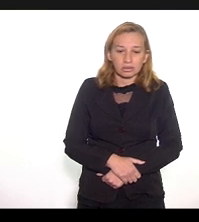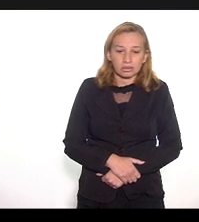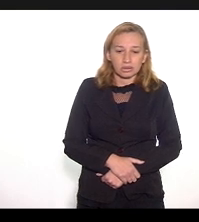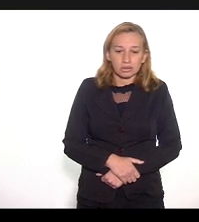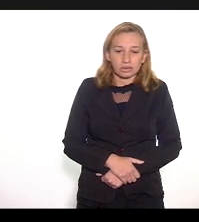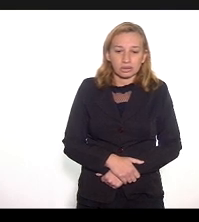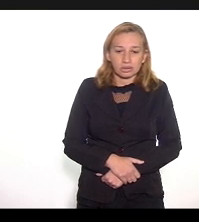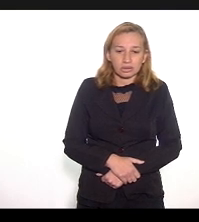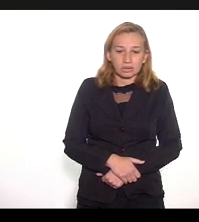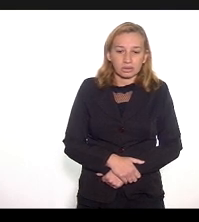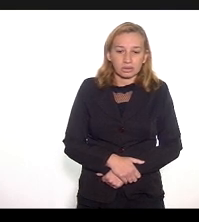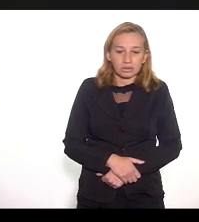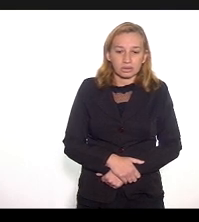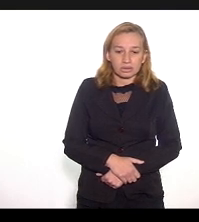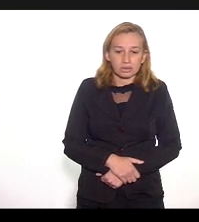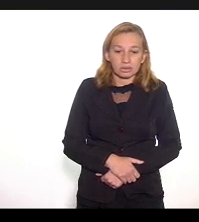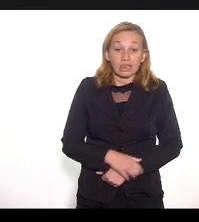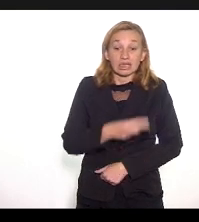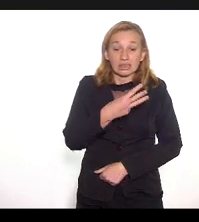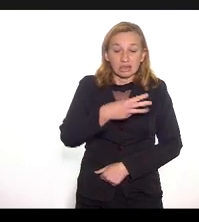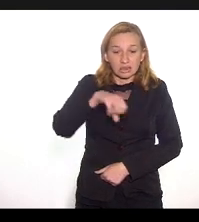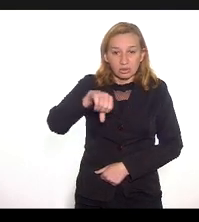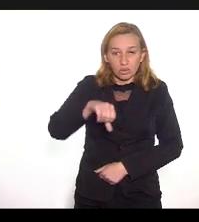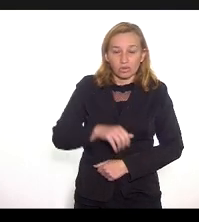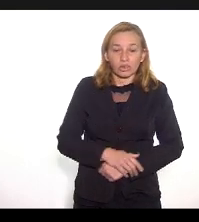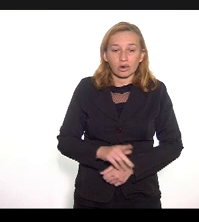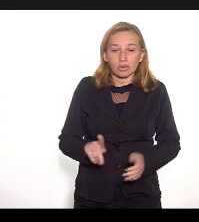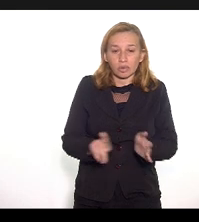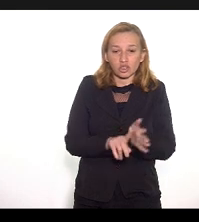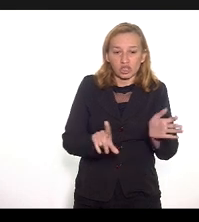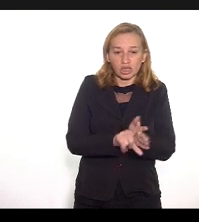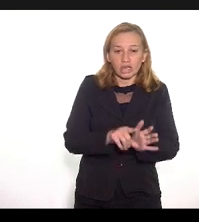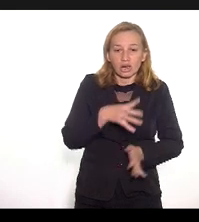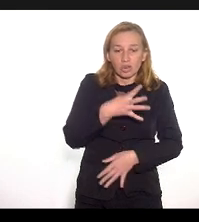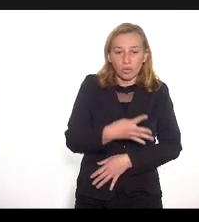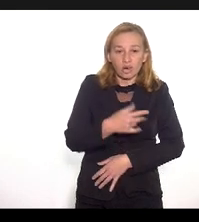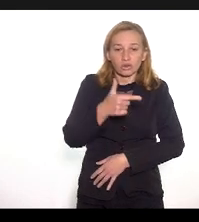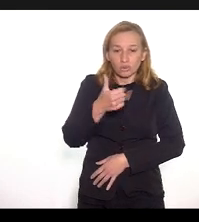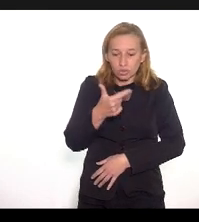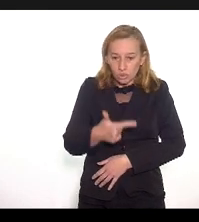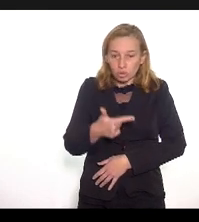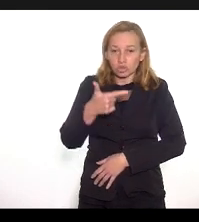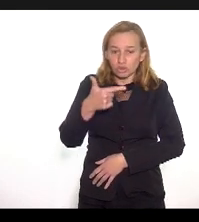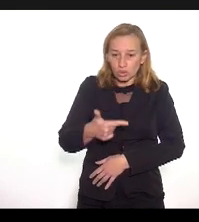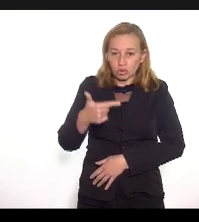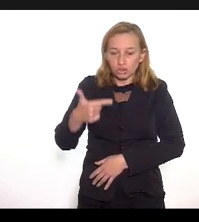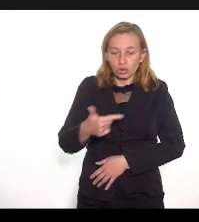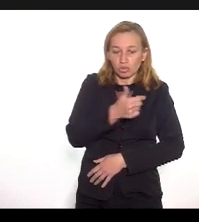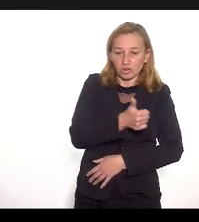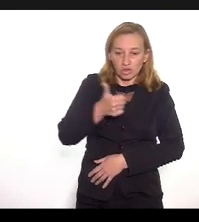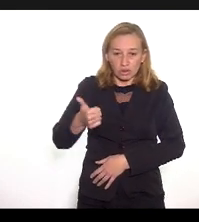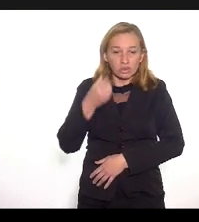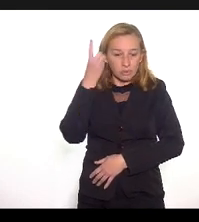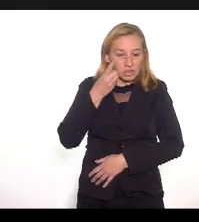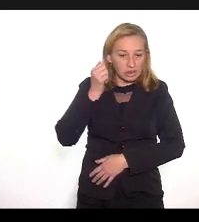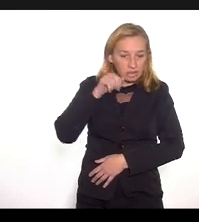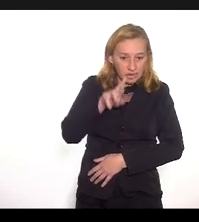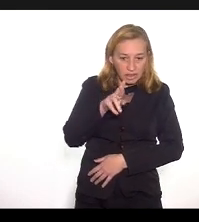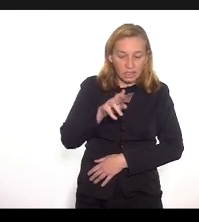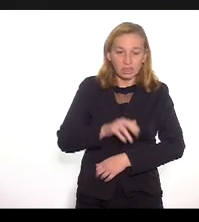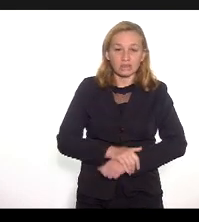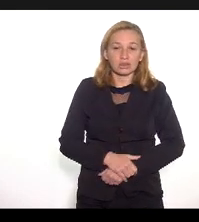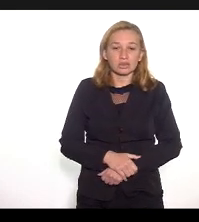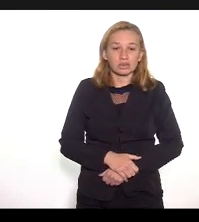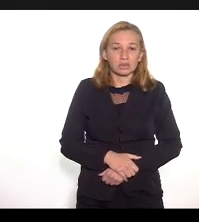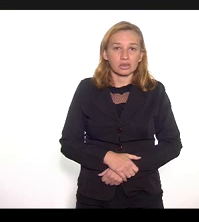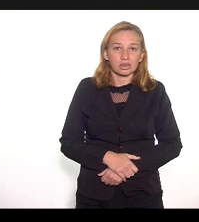Vou colocar ele na pauta. 39. Projeto de lei 4222 de 2021, autoria do deputado Rosenberg Reis.